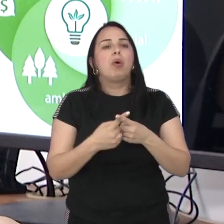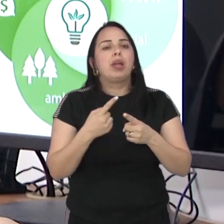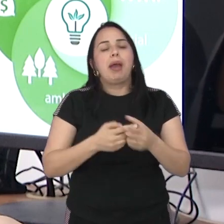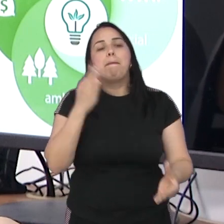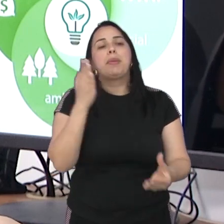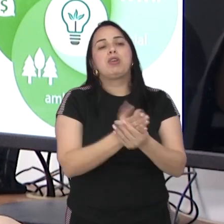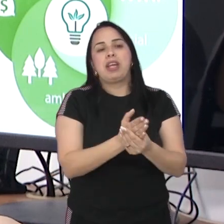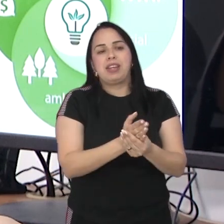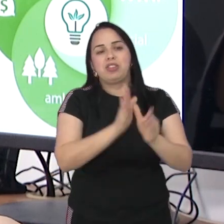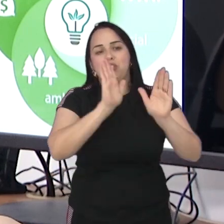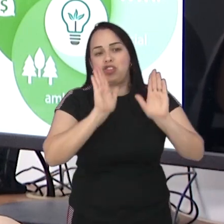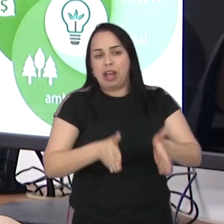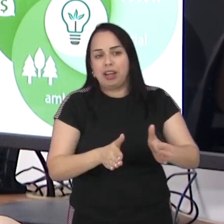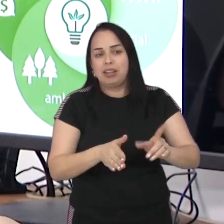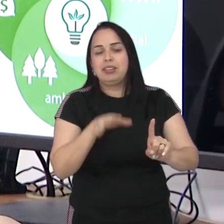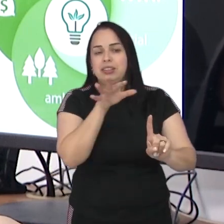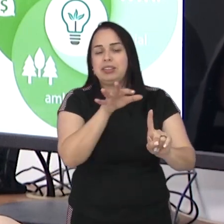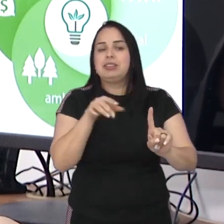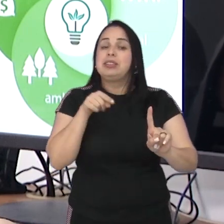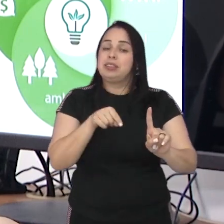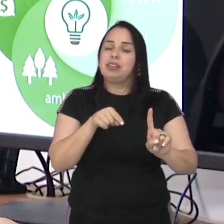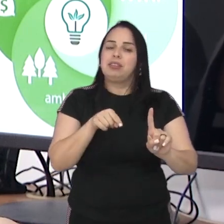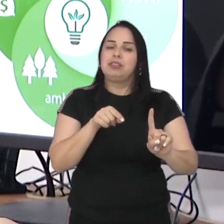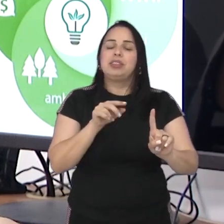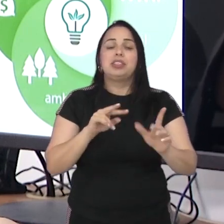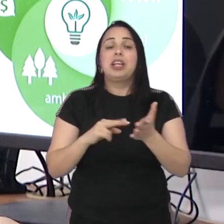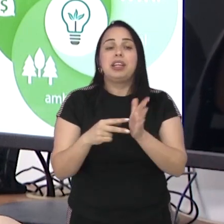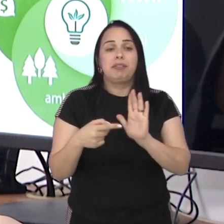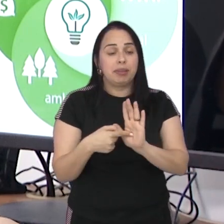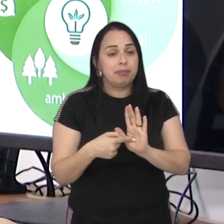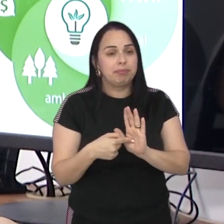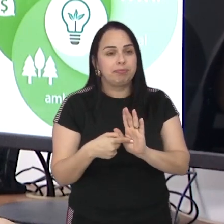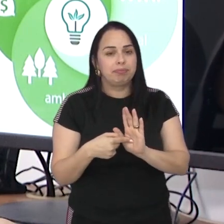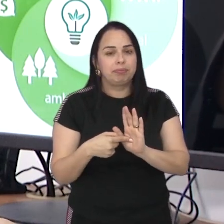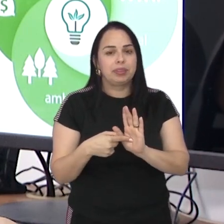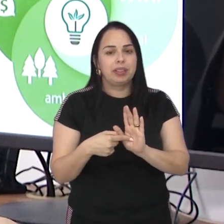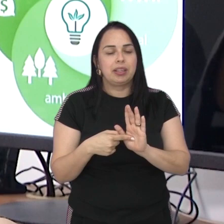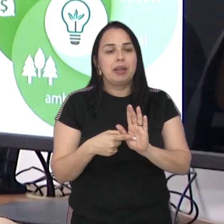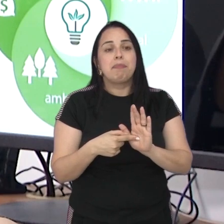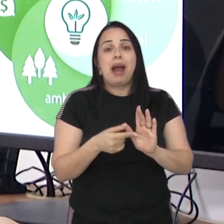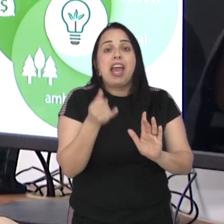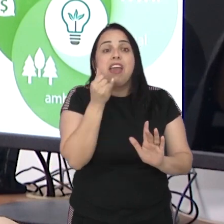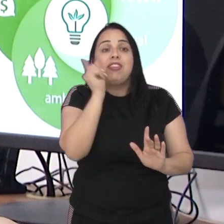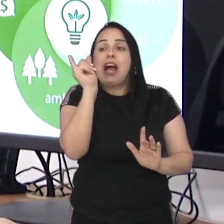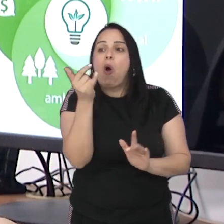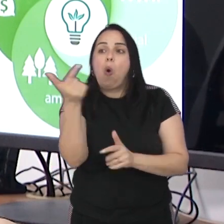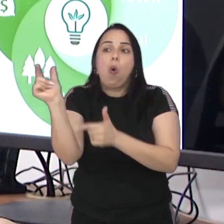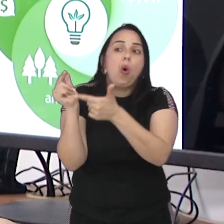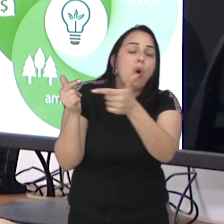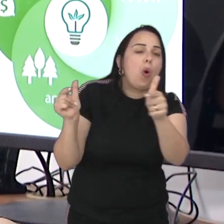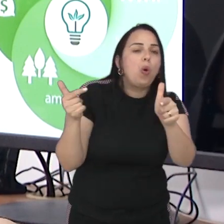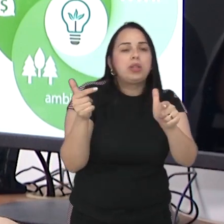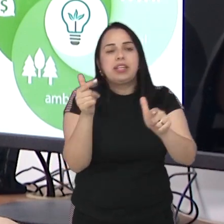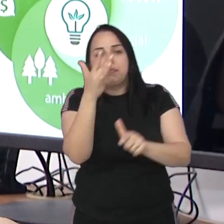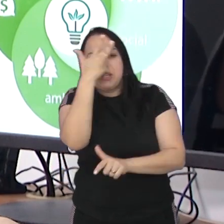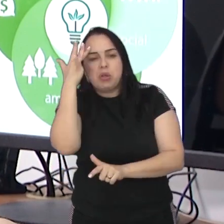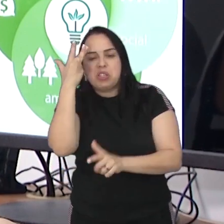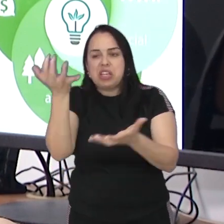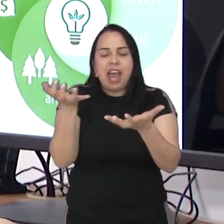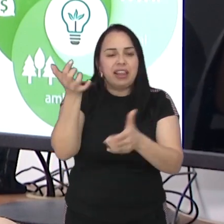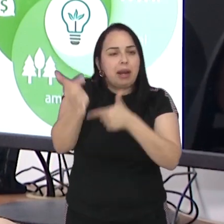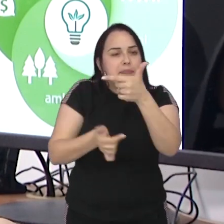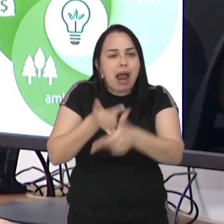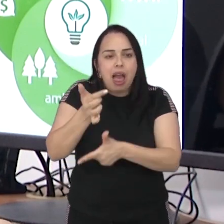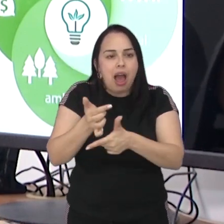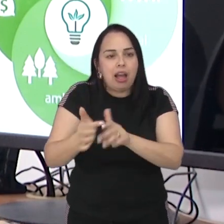uma sentença por condenação de maus tratos, você está estimulando para que não ocorram esse tipo de situação, para